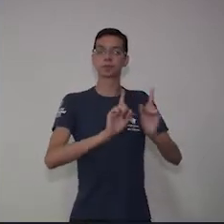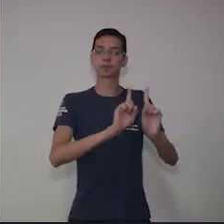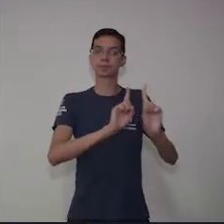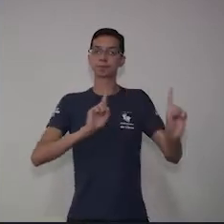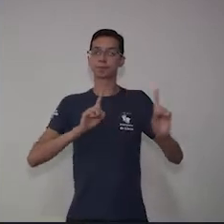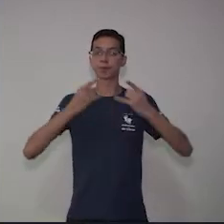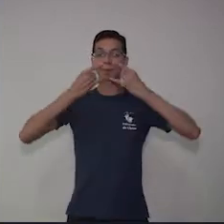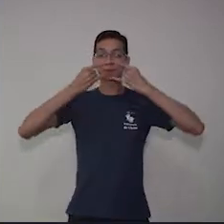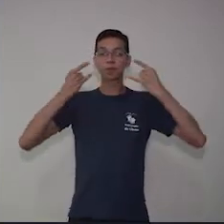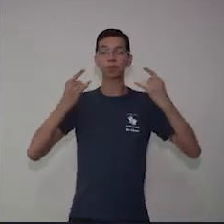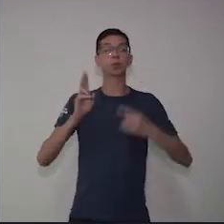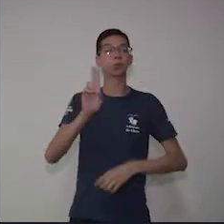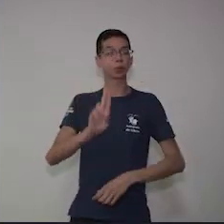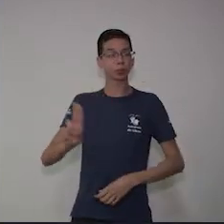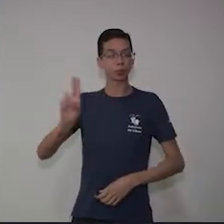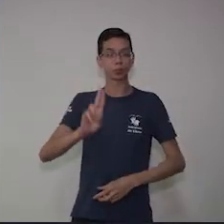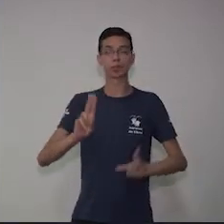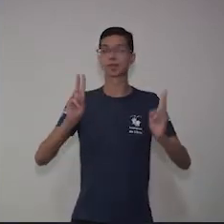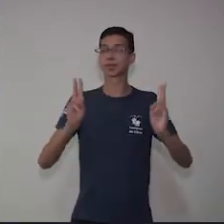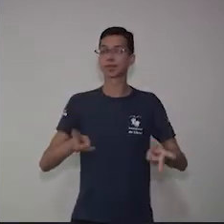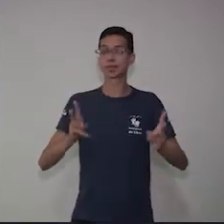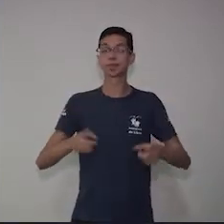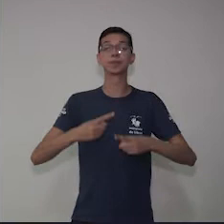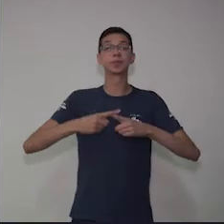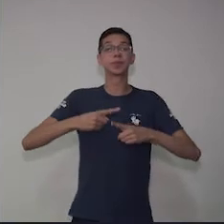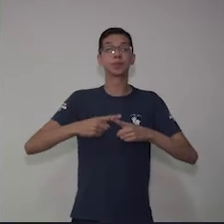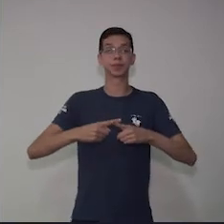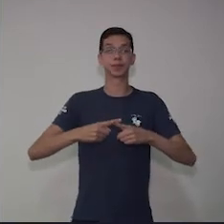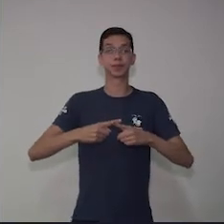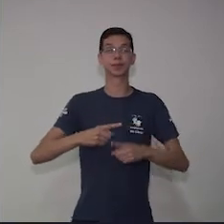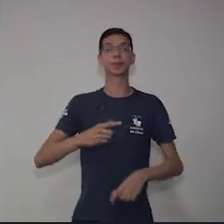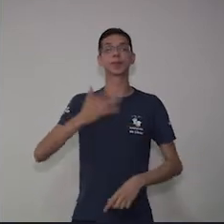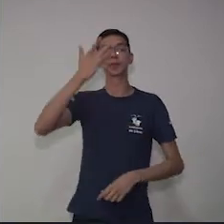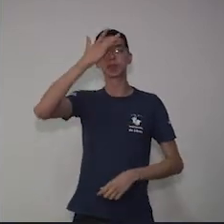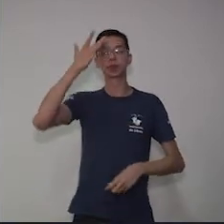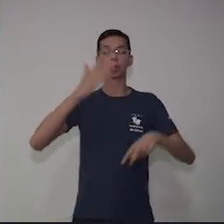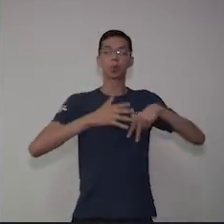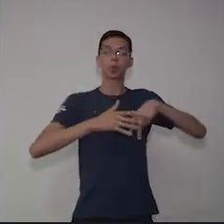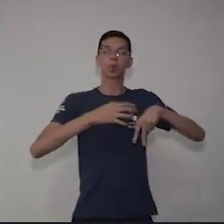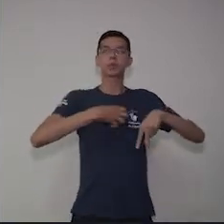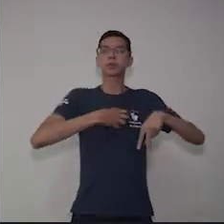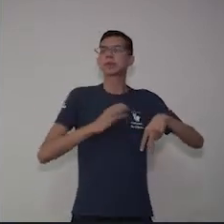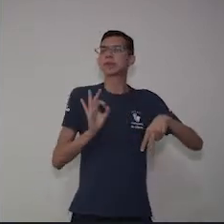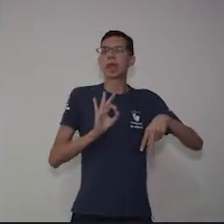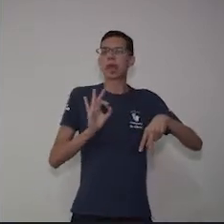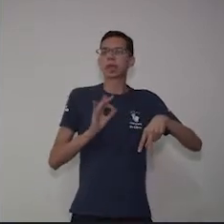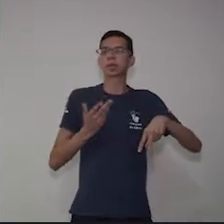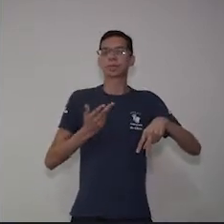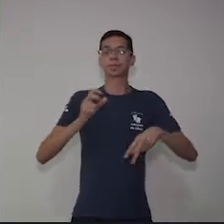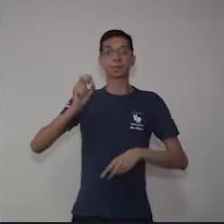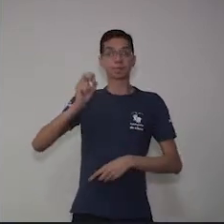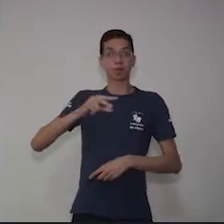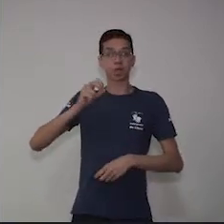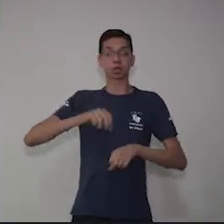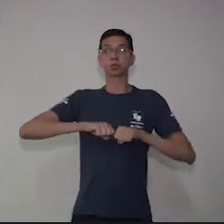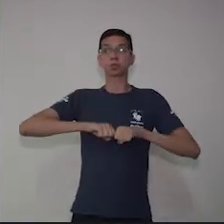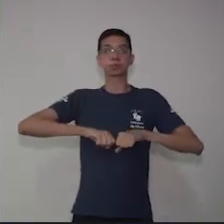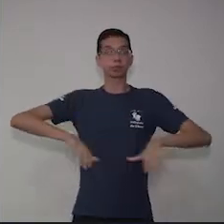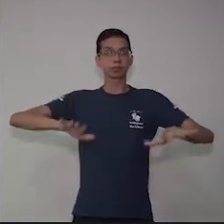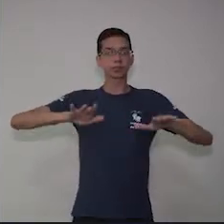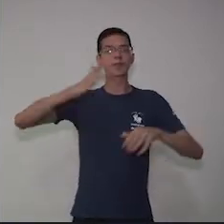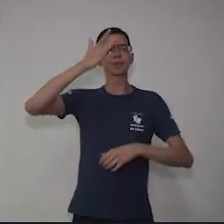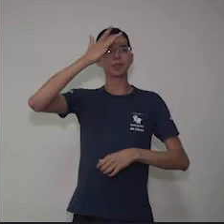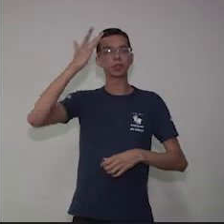situações, pois pode haver transmissão do assintomático. Quanto mais pessoas assintomáticas com a doença,